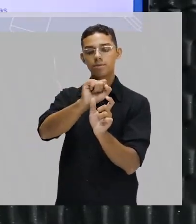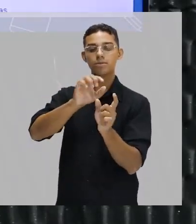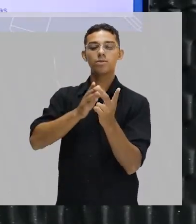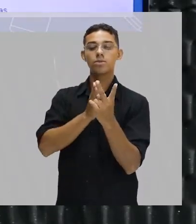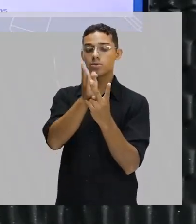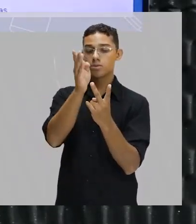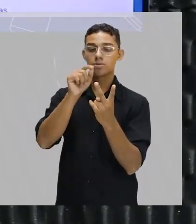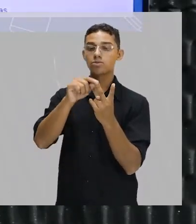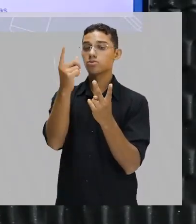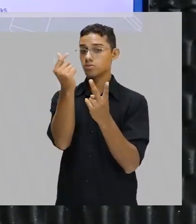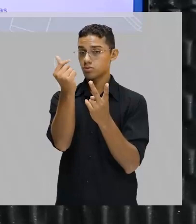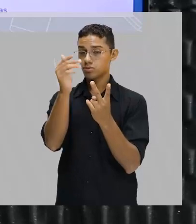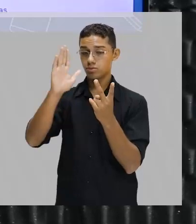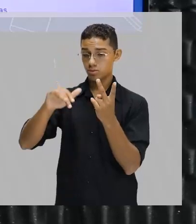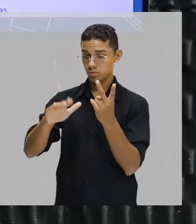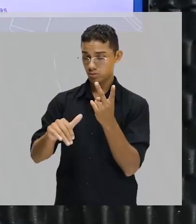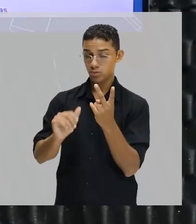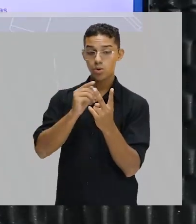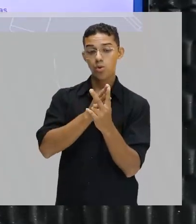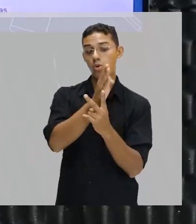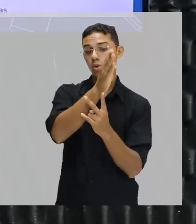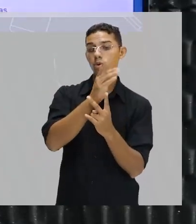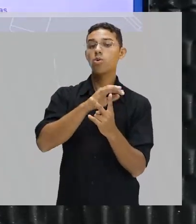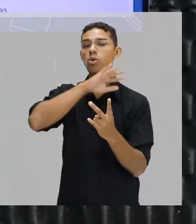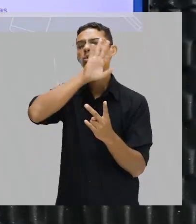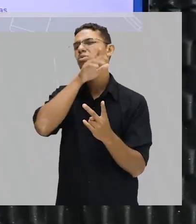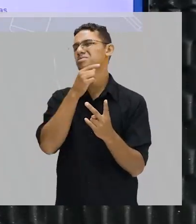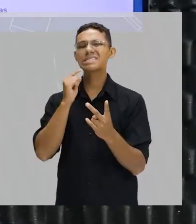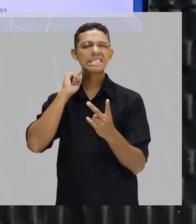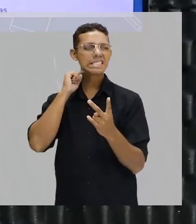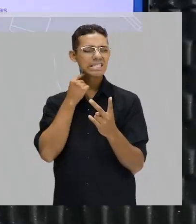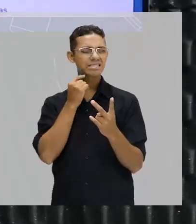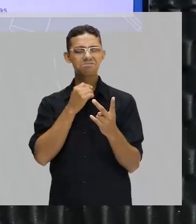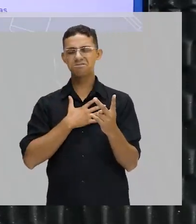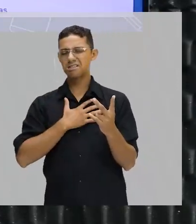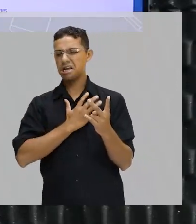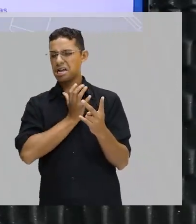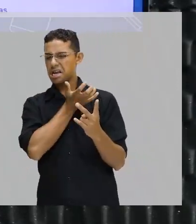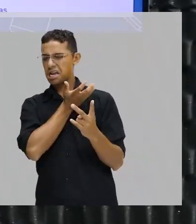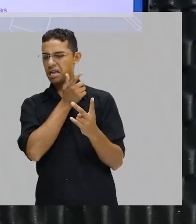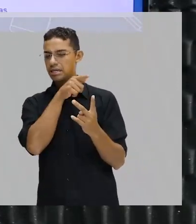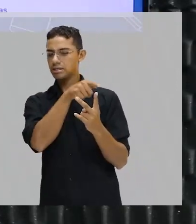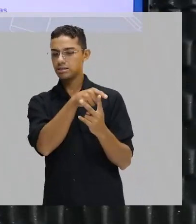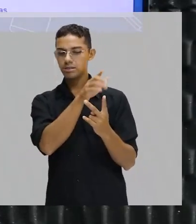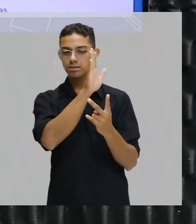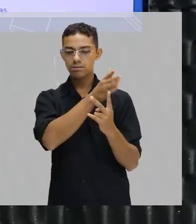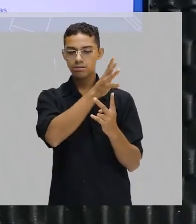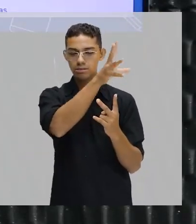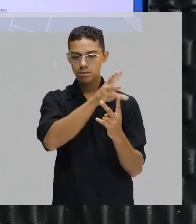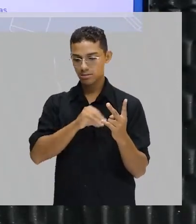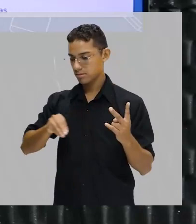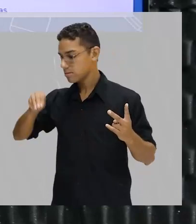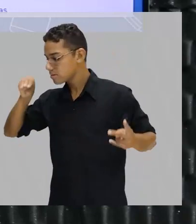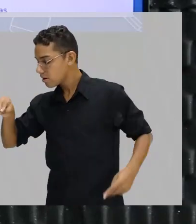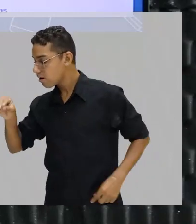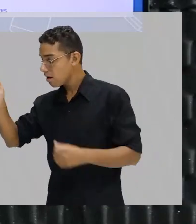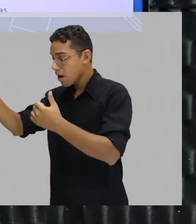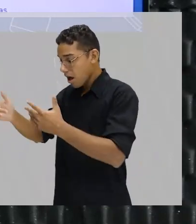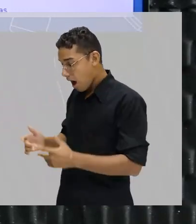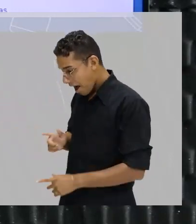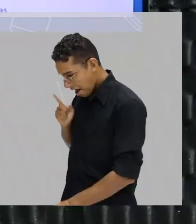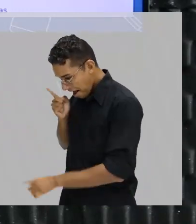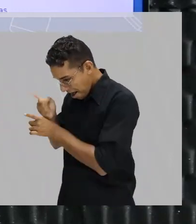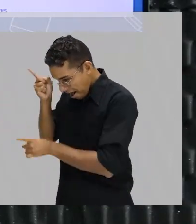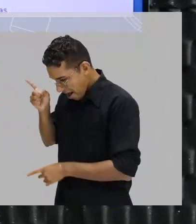acessível. Mas é isso que você quer? Mais baratas? Quer dizer, aquele serviço que determinada empresa que está